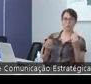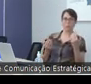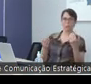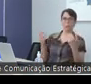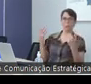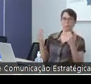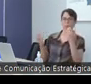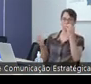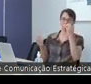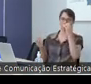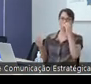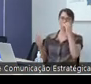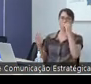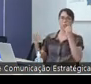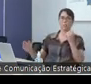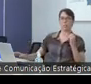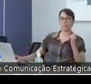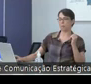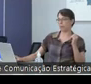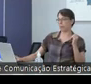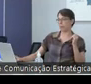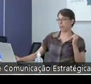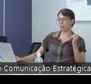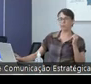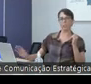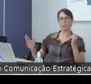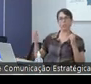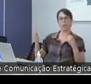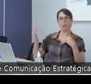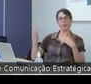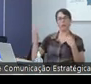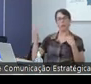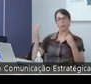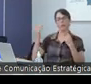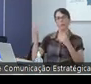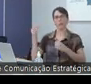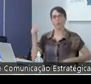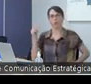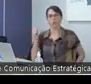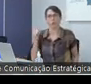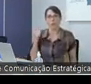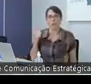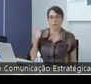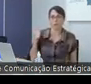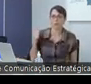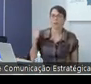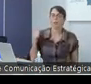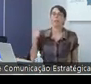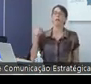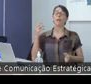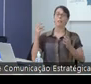Controle de exames laboratoriais ciclón Sistema de Controle Logístico de